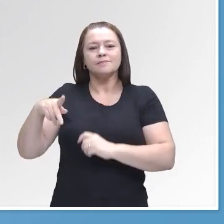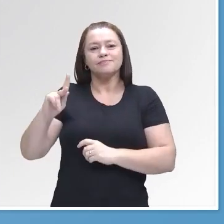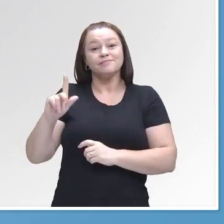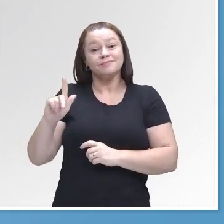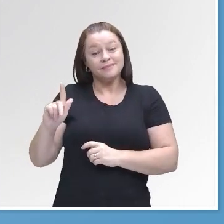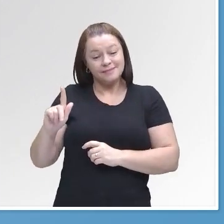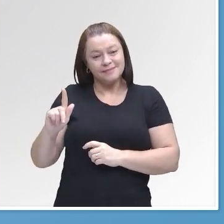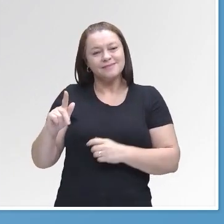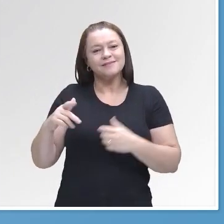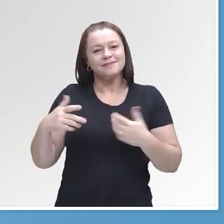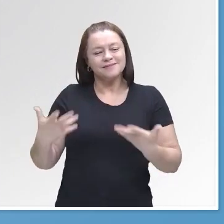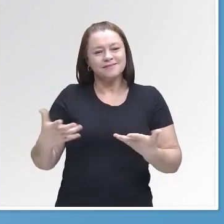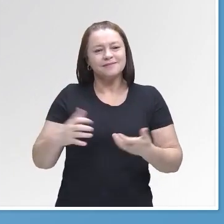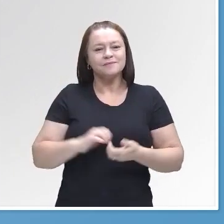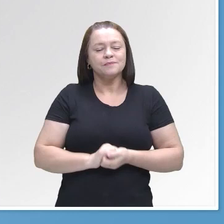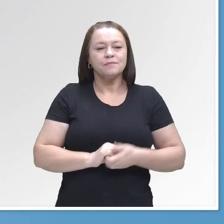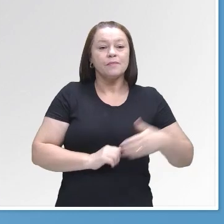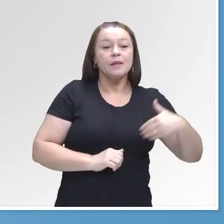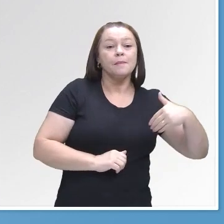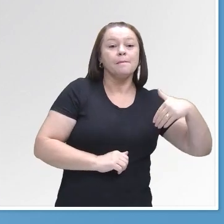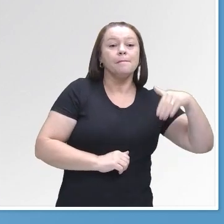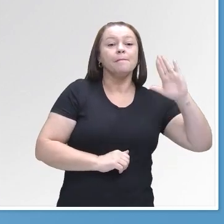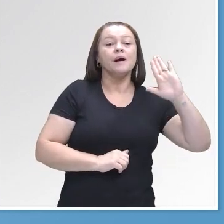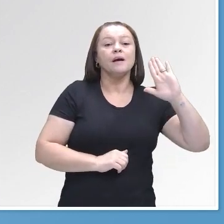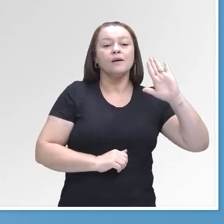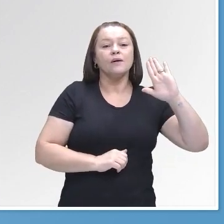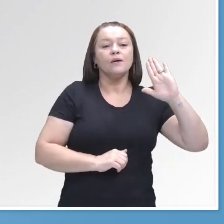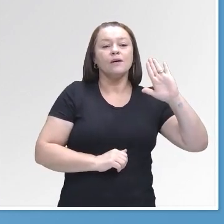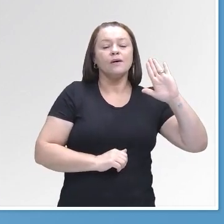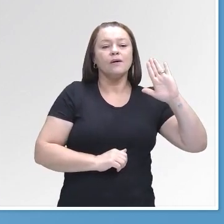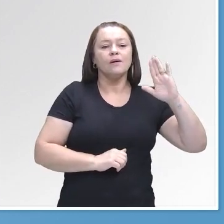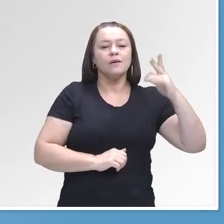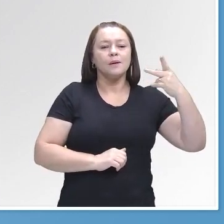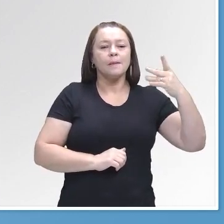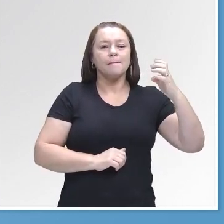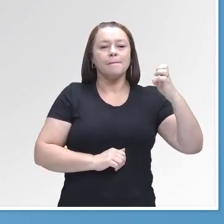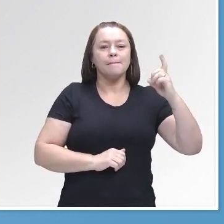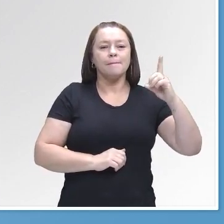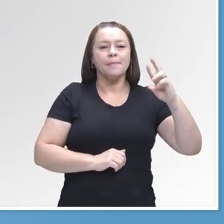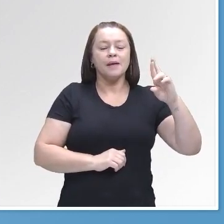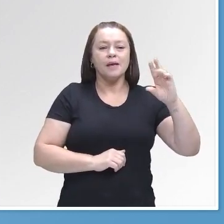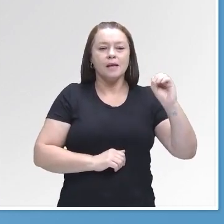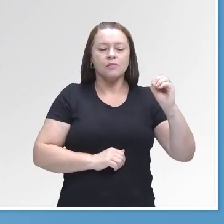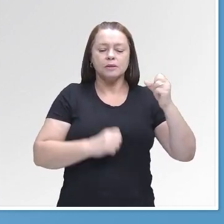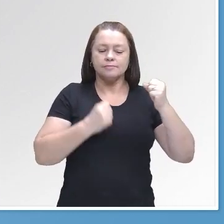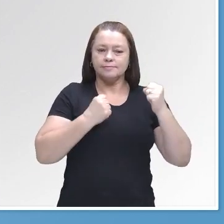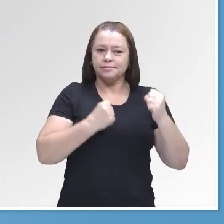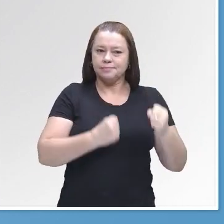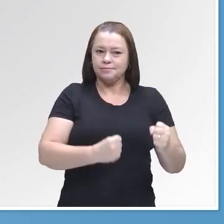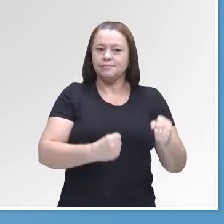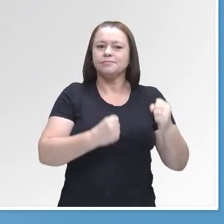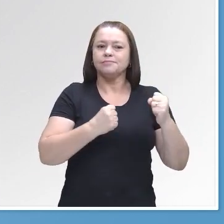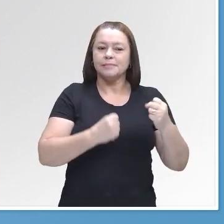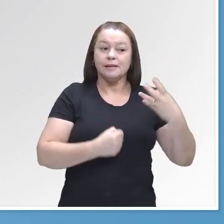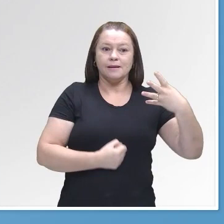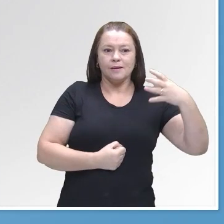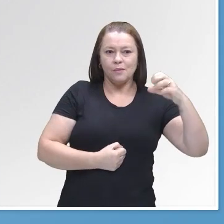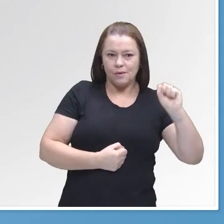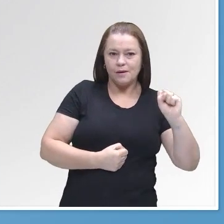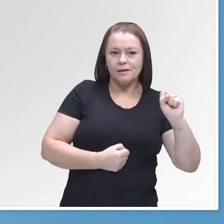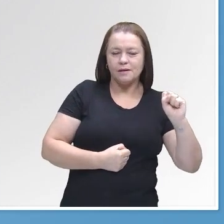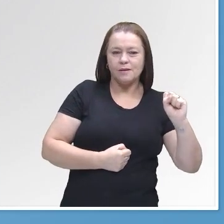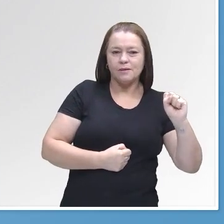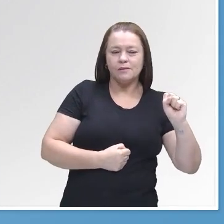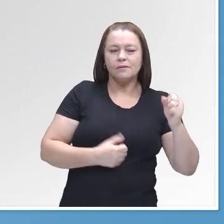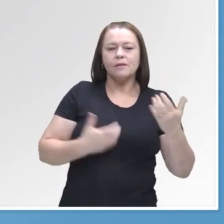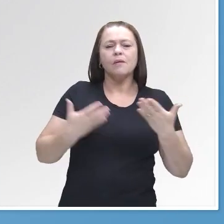quilos. Maior massa. Pedro, 48 quilos.